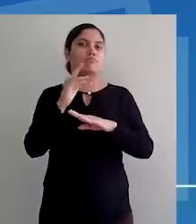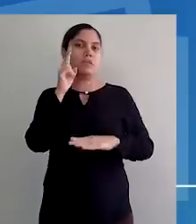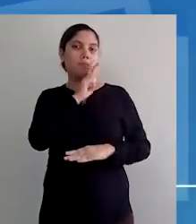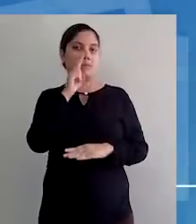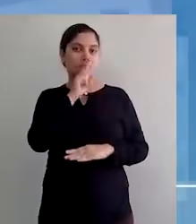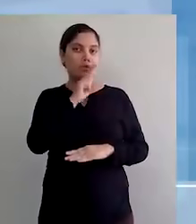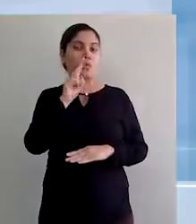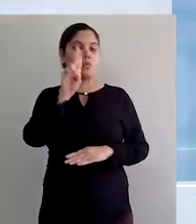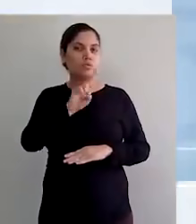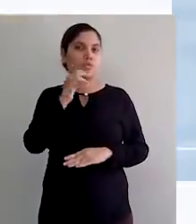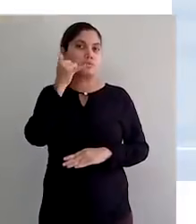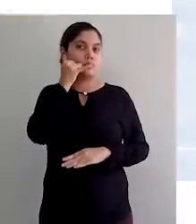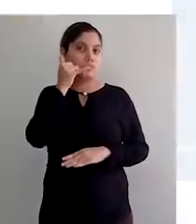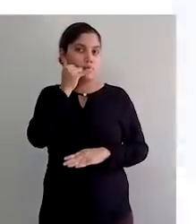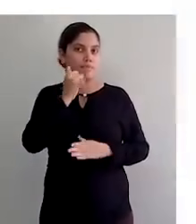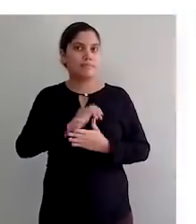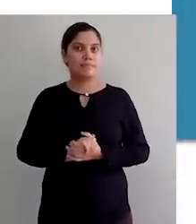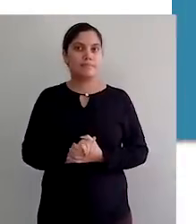celular.